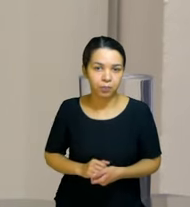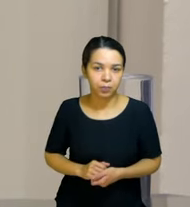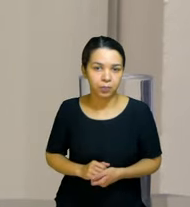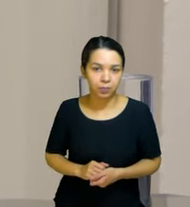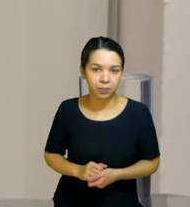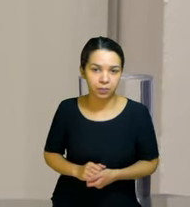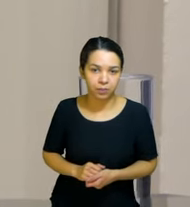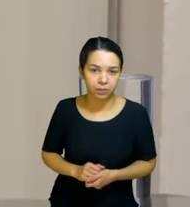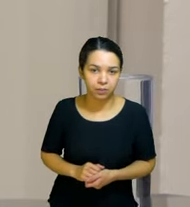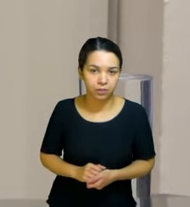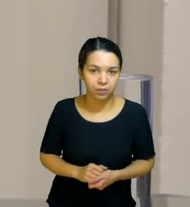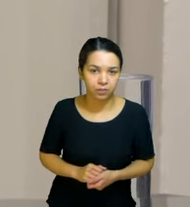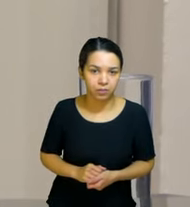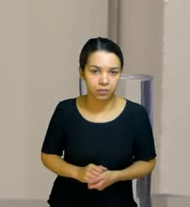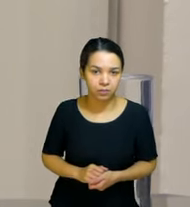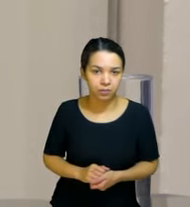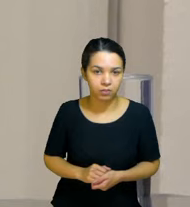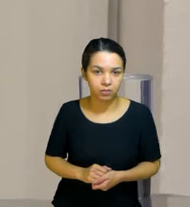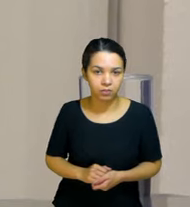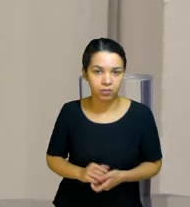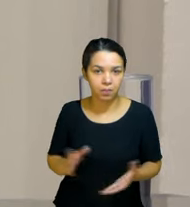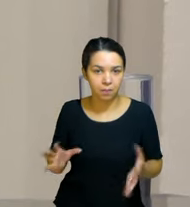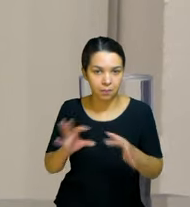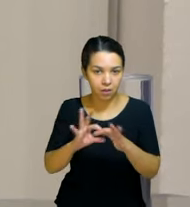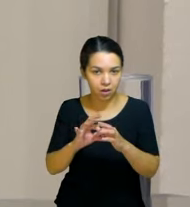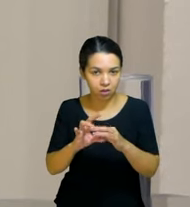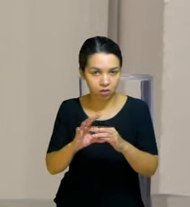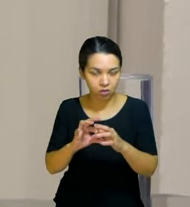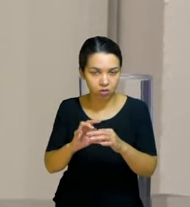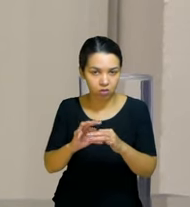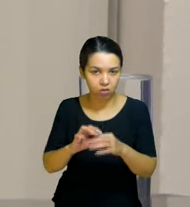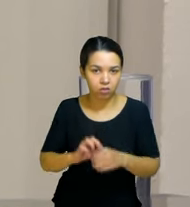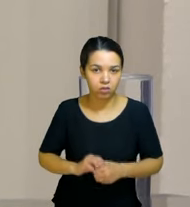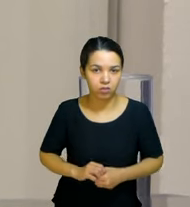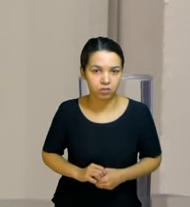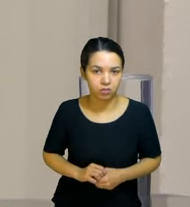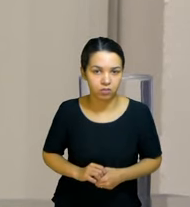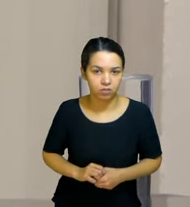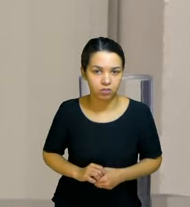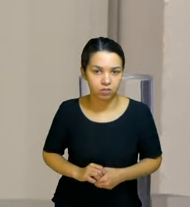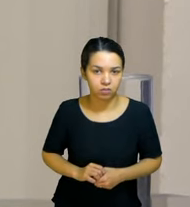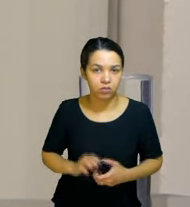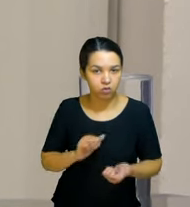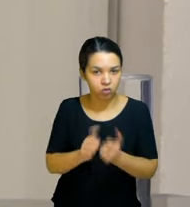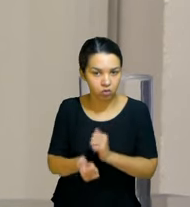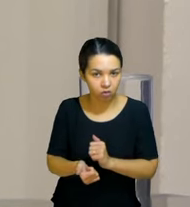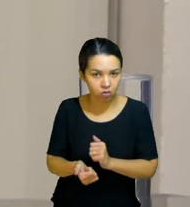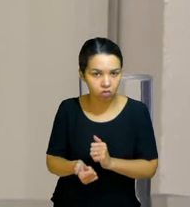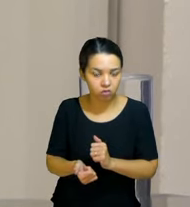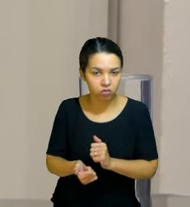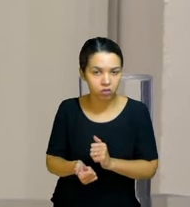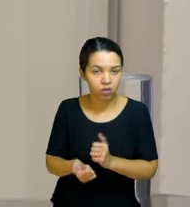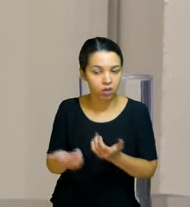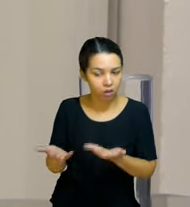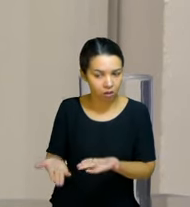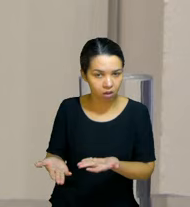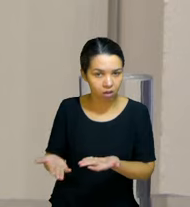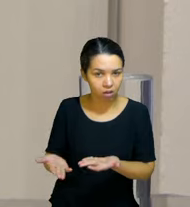mais um Parajasque ou uns jogos e o atleta fique